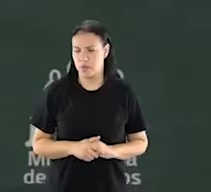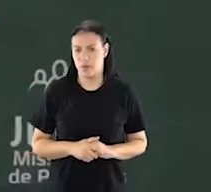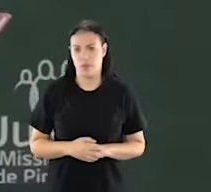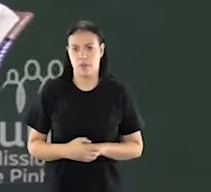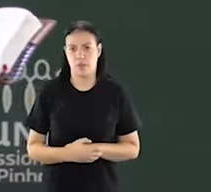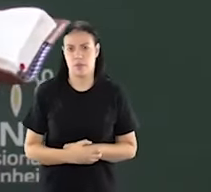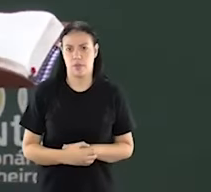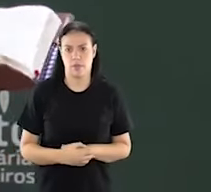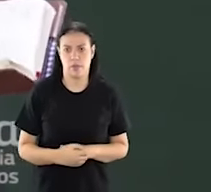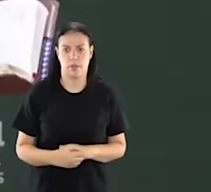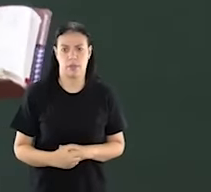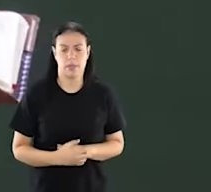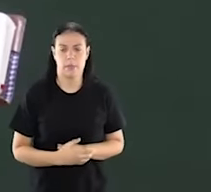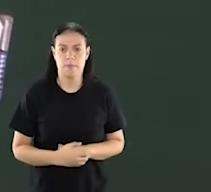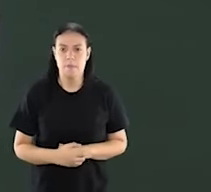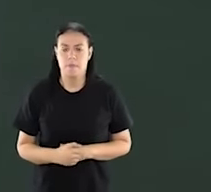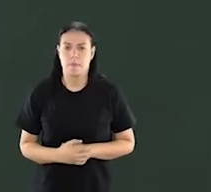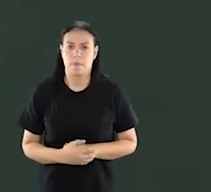no século XVIII.